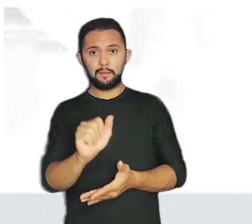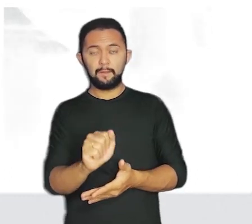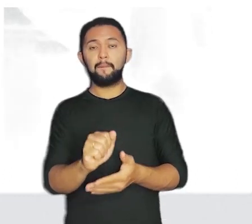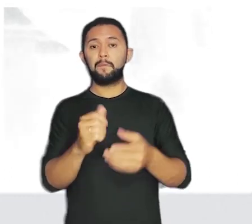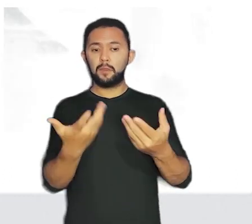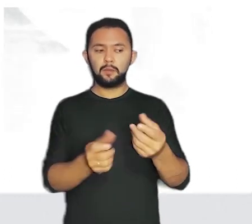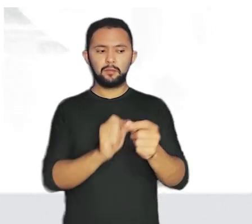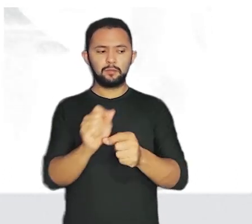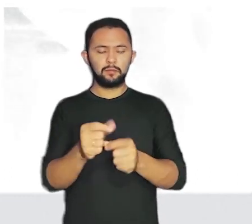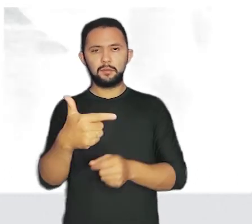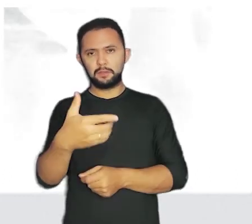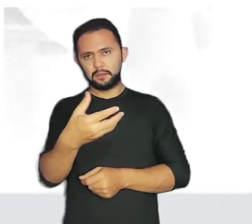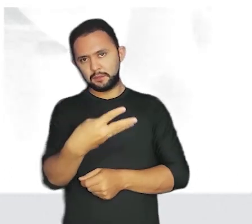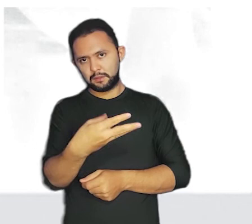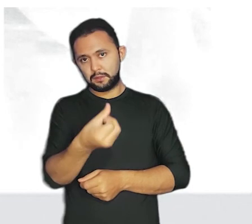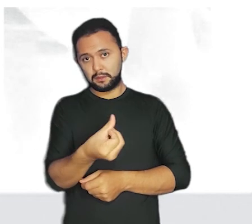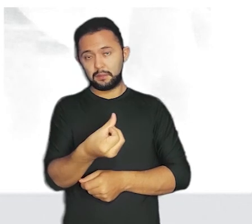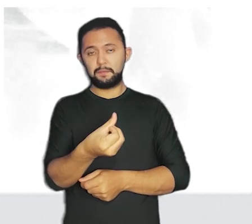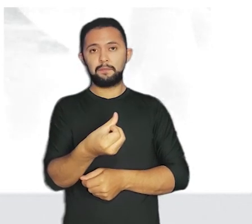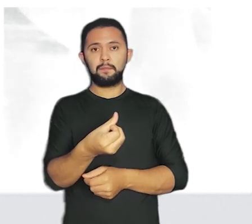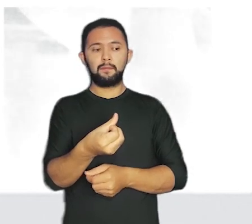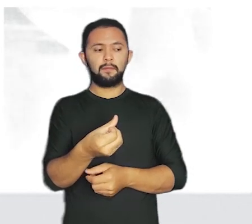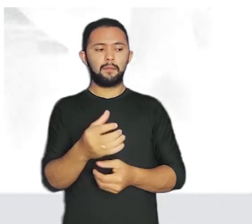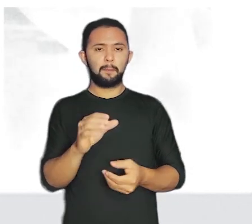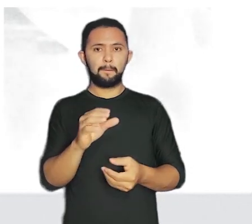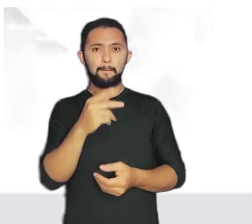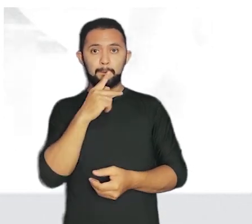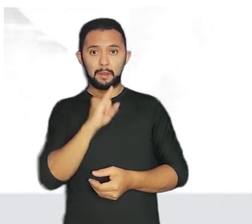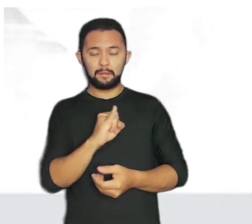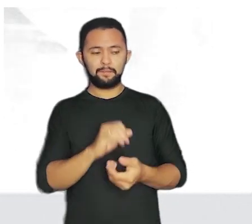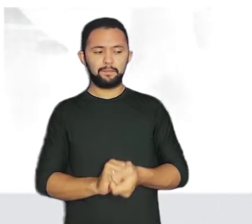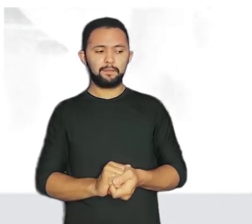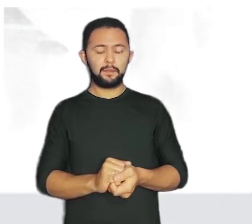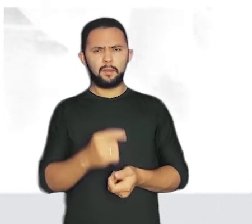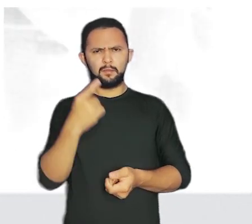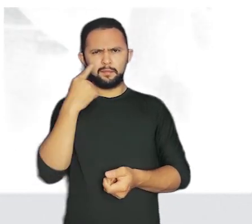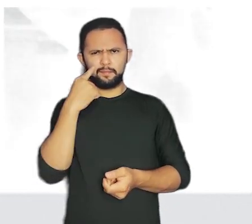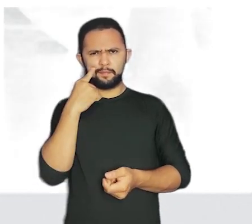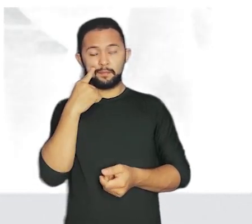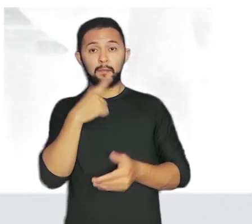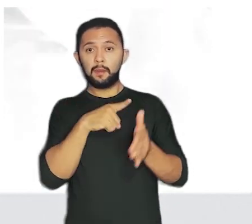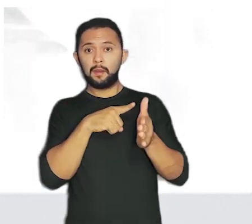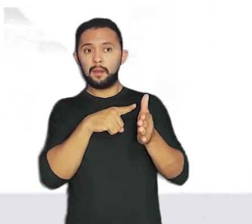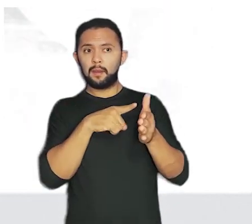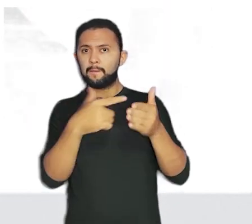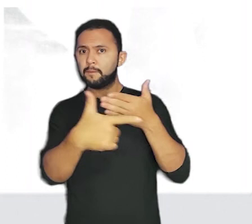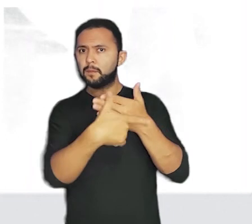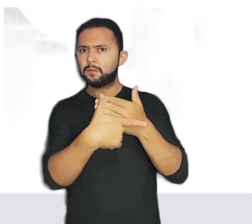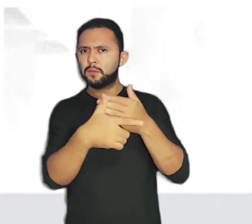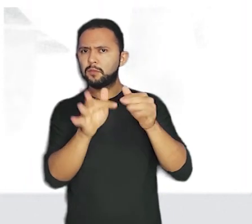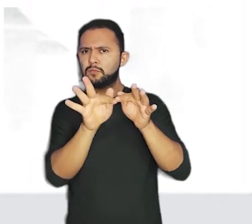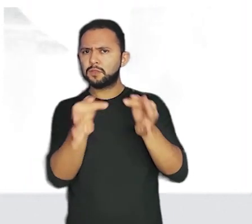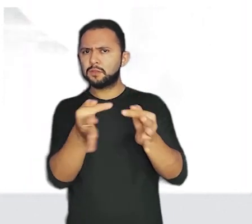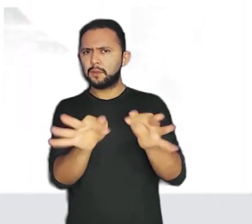com 236 páginas, tá? Então aqui, ó, você observa que está falando sobre função sintática. Então vamos ver qual